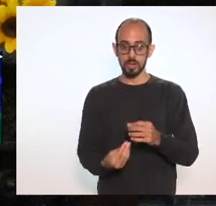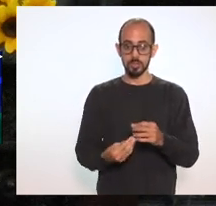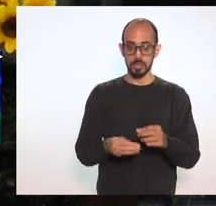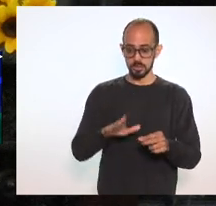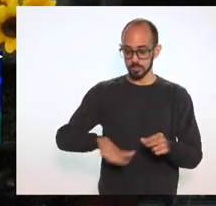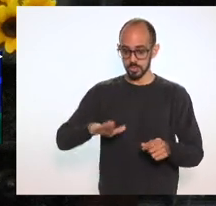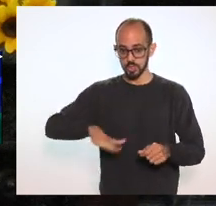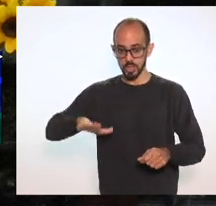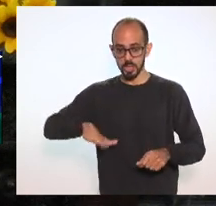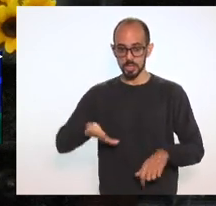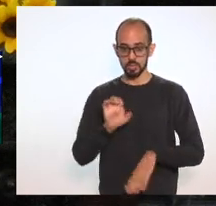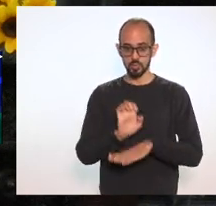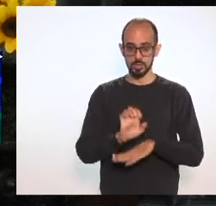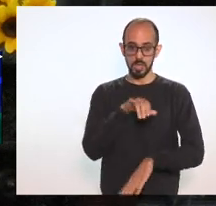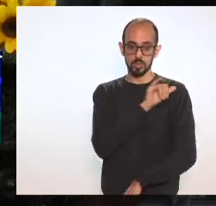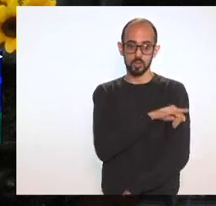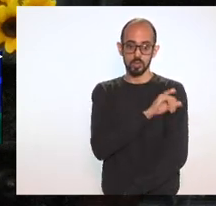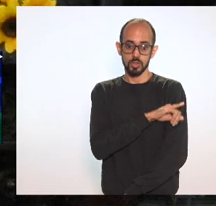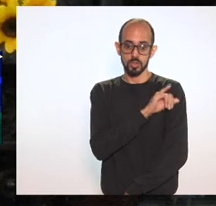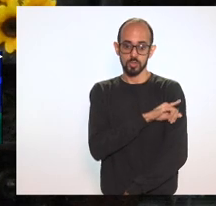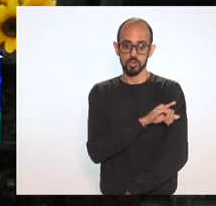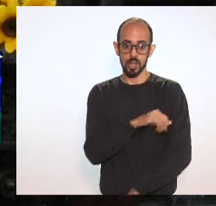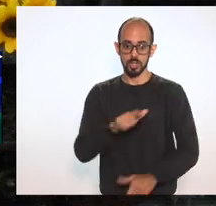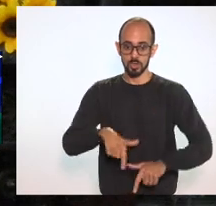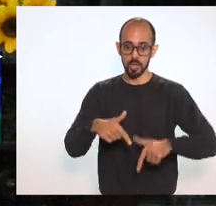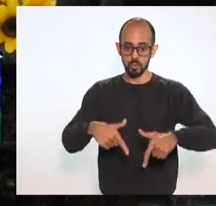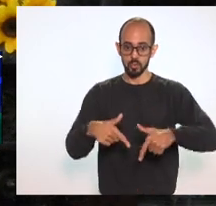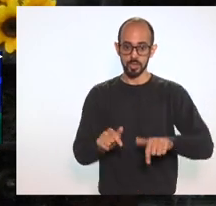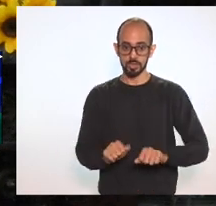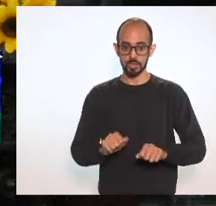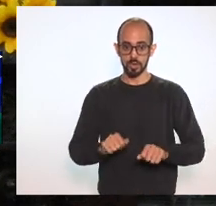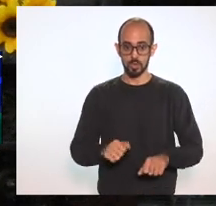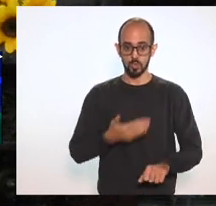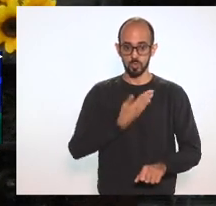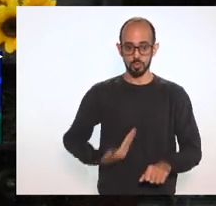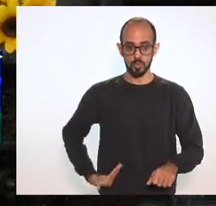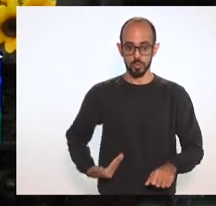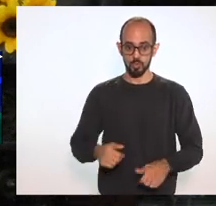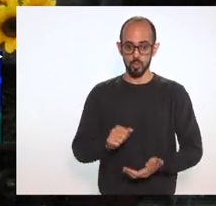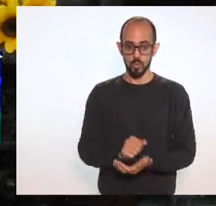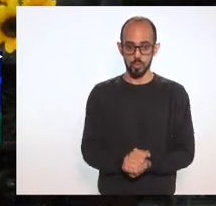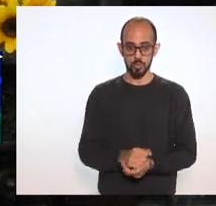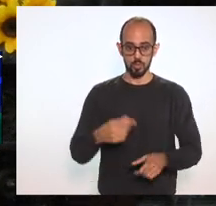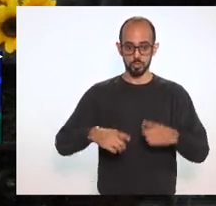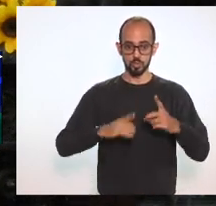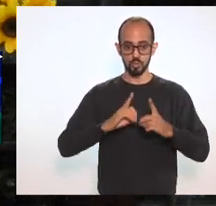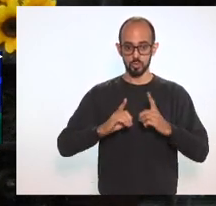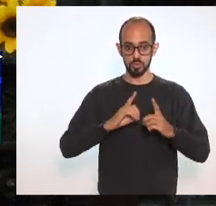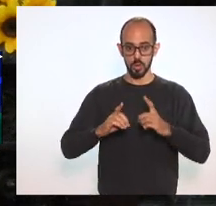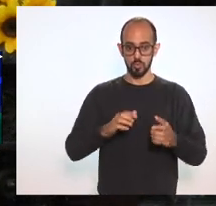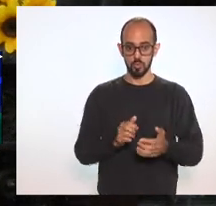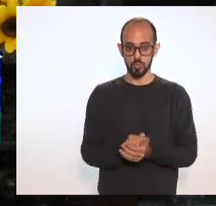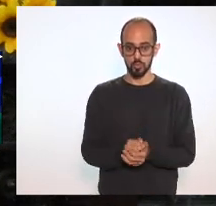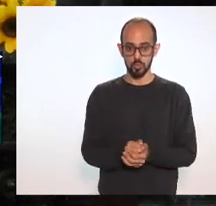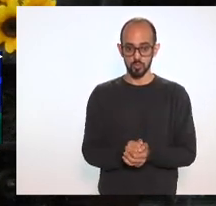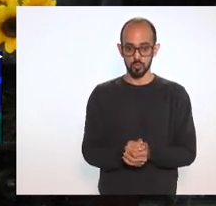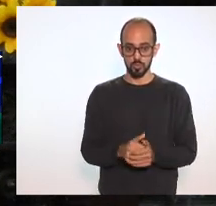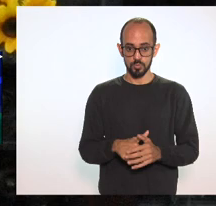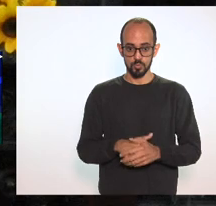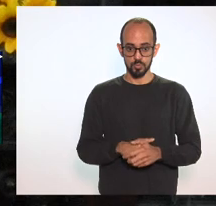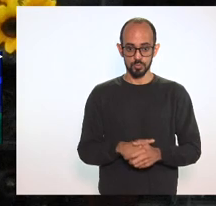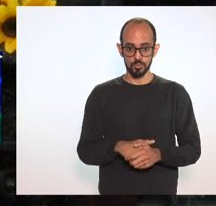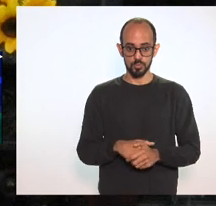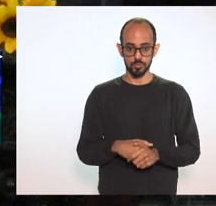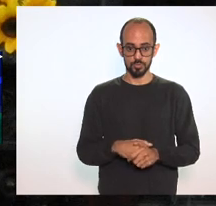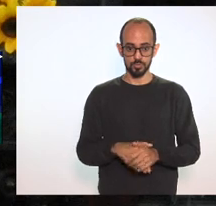crianças no estado do Rio de Janeiro e o tom do poder público em função não havendo tipo de